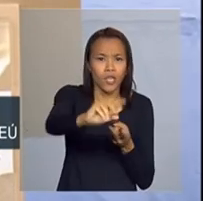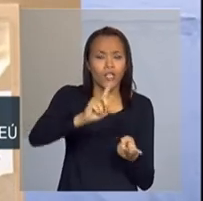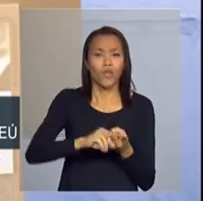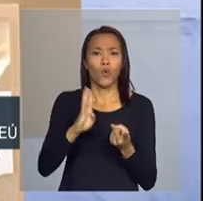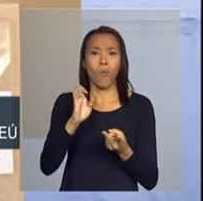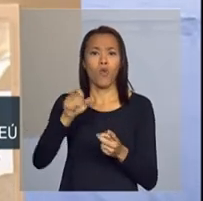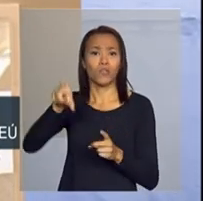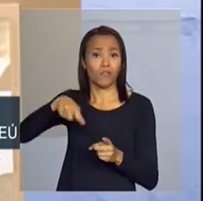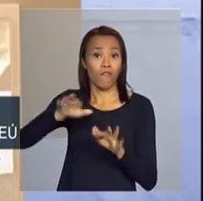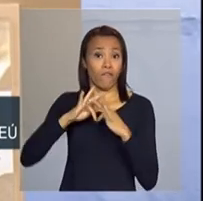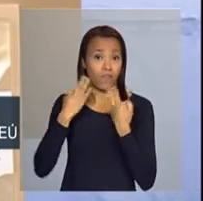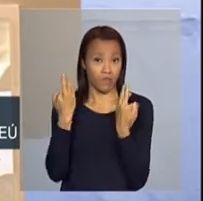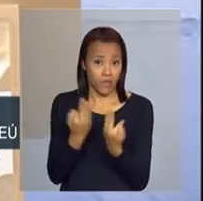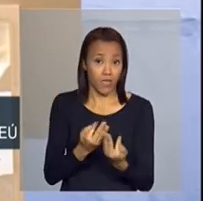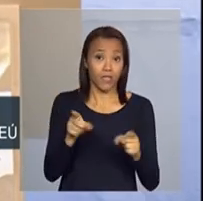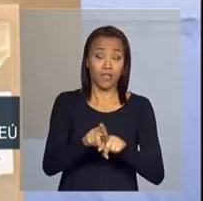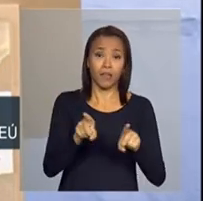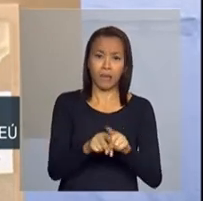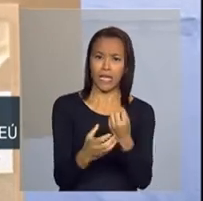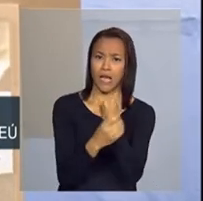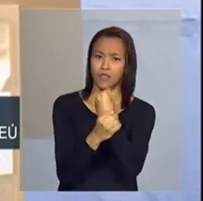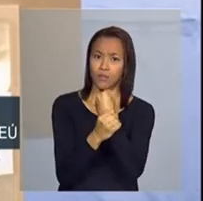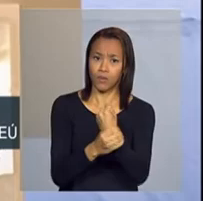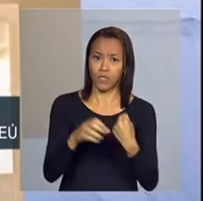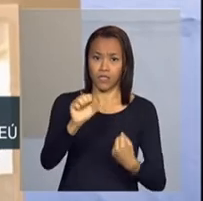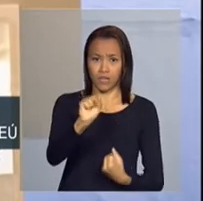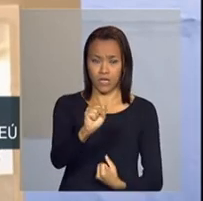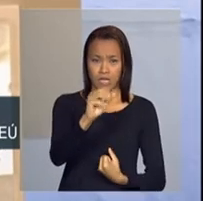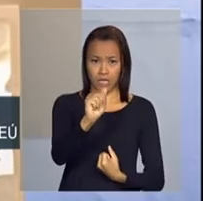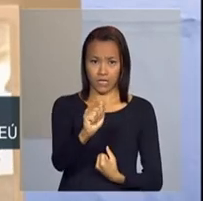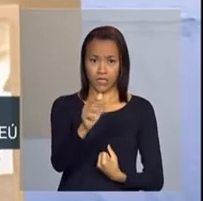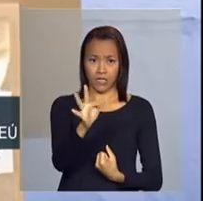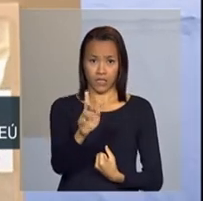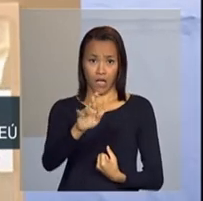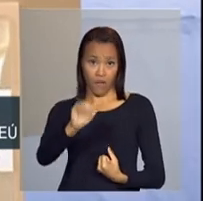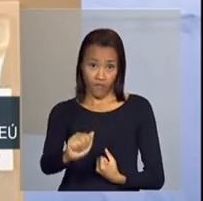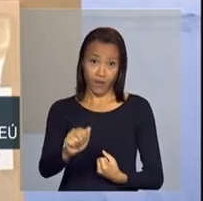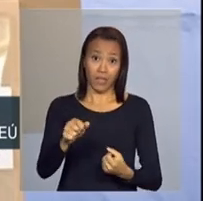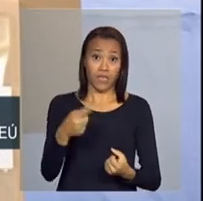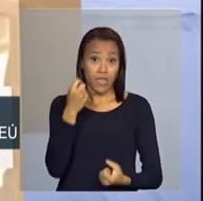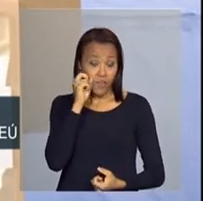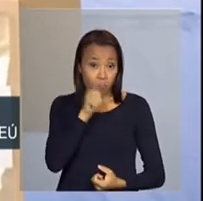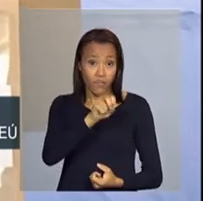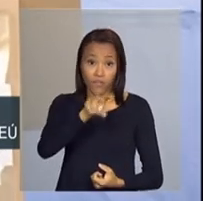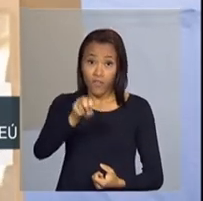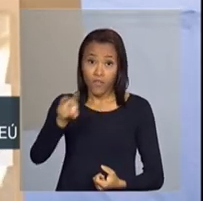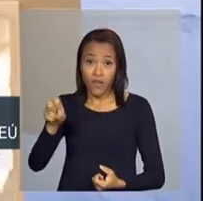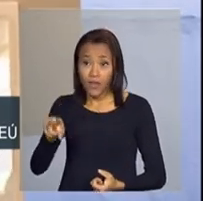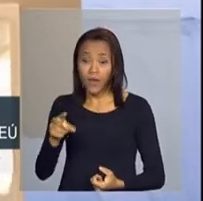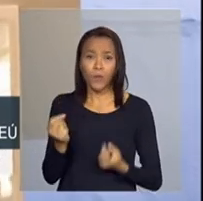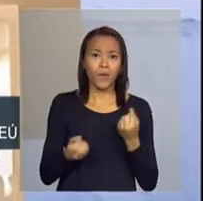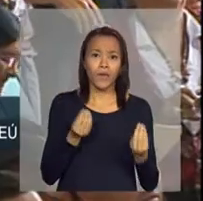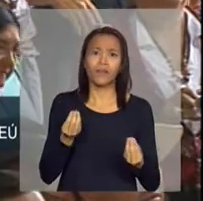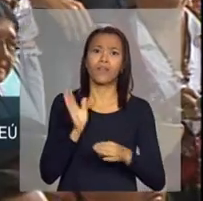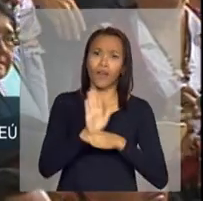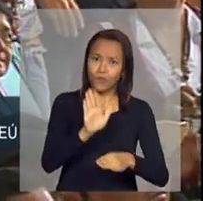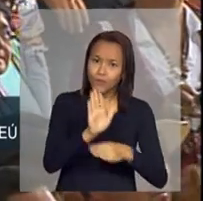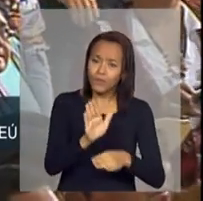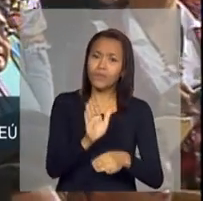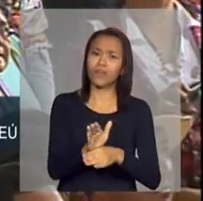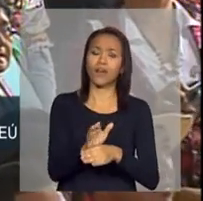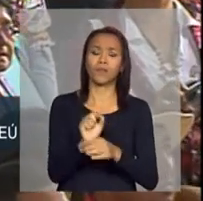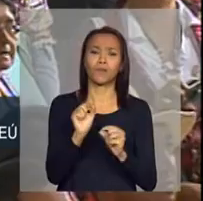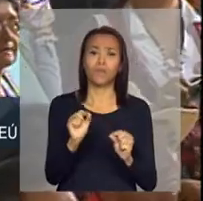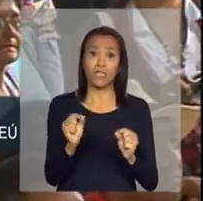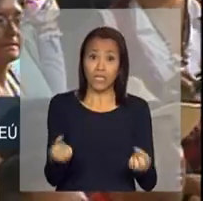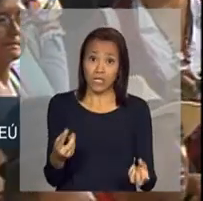Safra, deixamos de assistir invasões de flagelados em nossas feiras e comércio. Medida essa que, associada